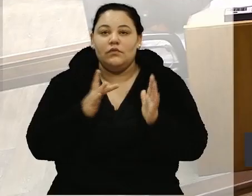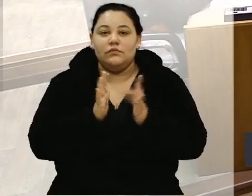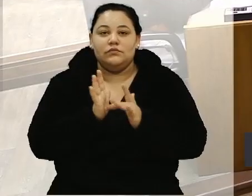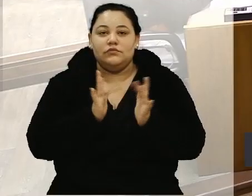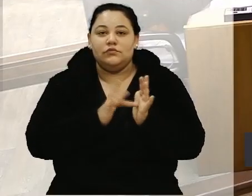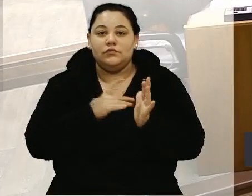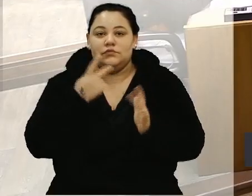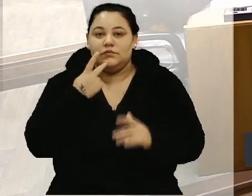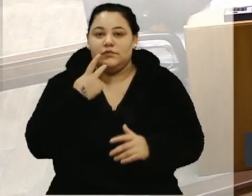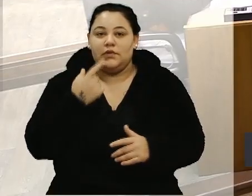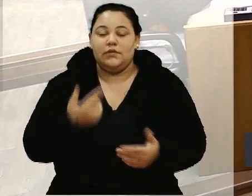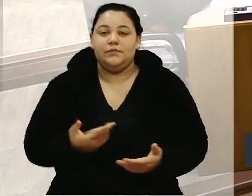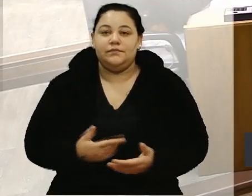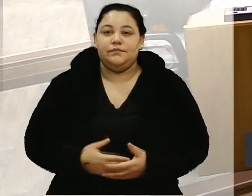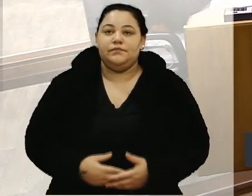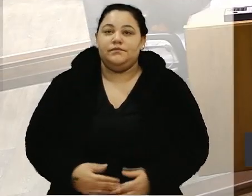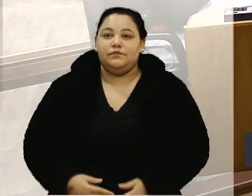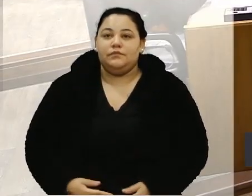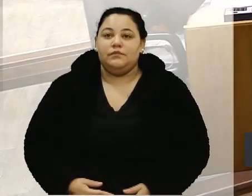eu ficava...